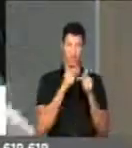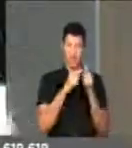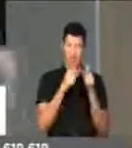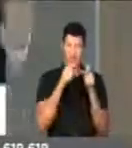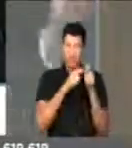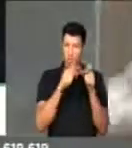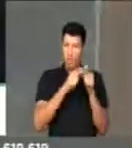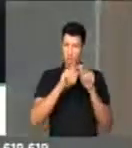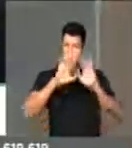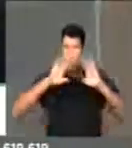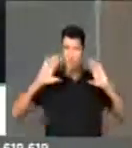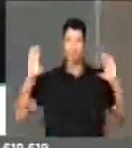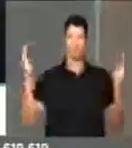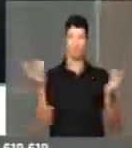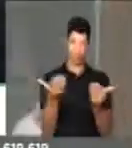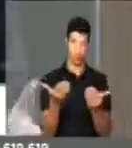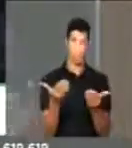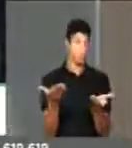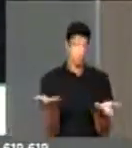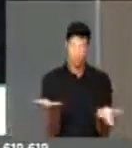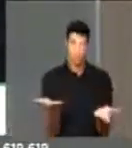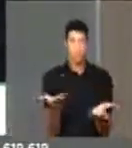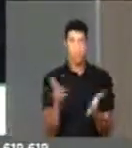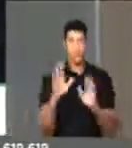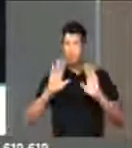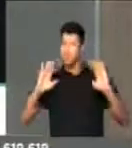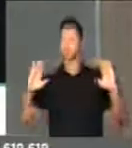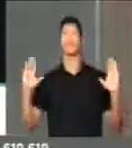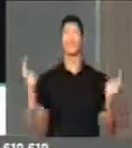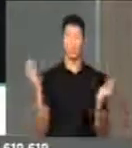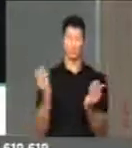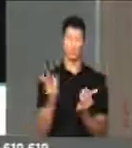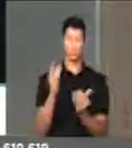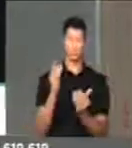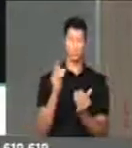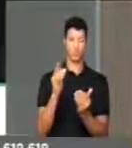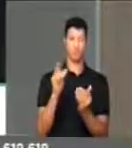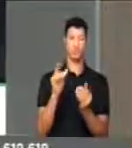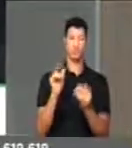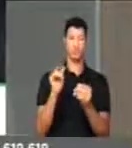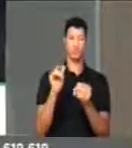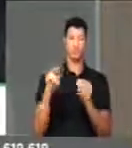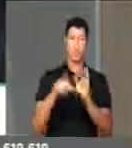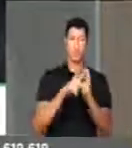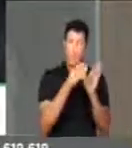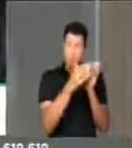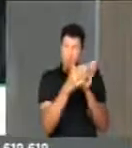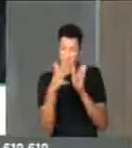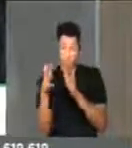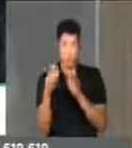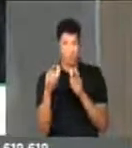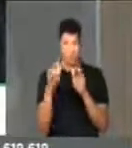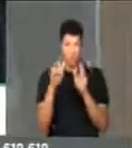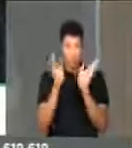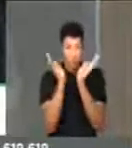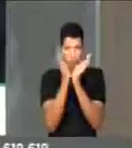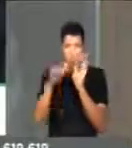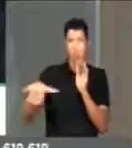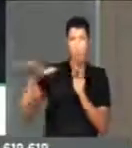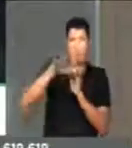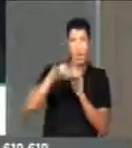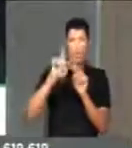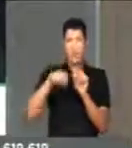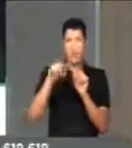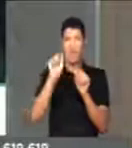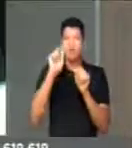problema no conjunto da obra. Ora, o conjunto da obra não faz parte do processo. O conjunto da obra